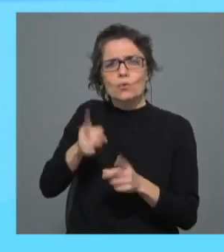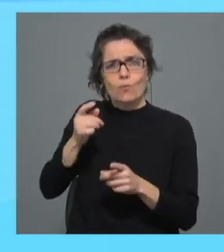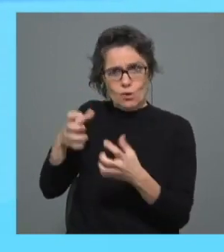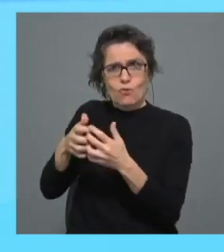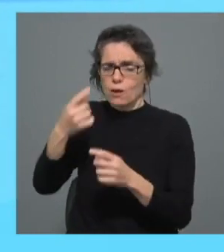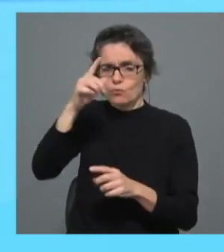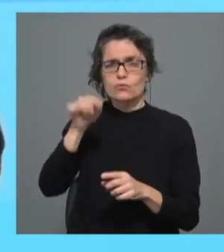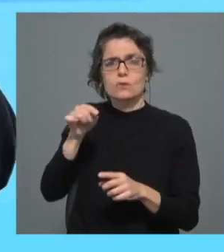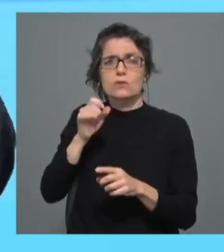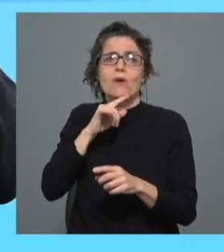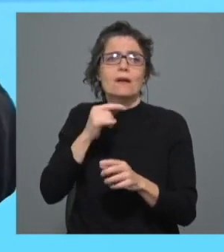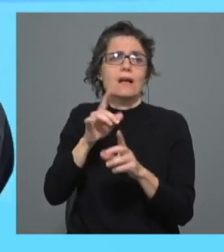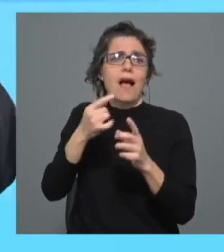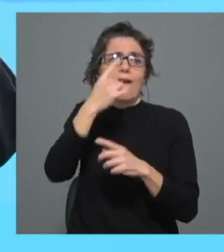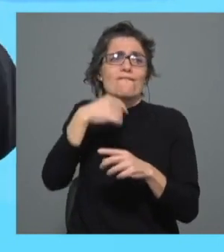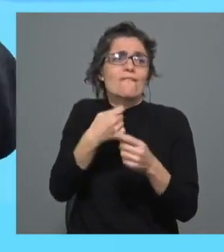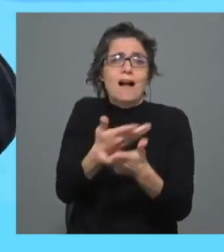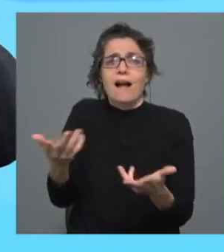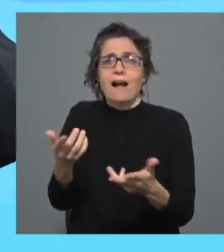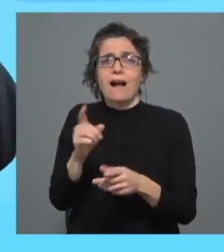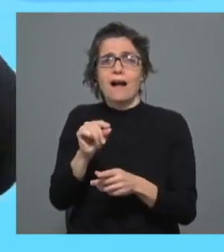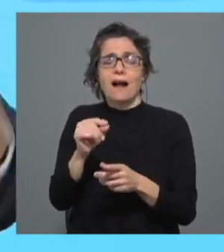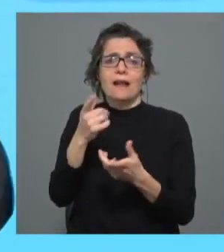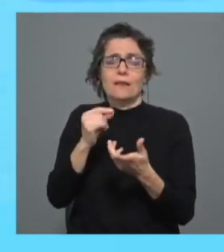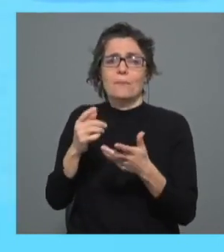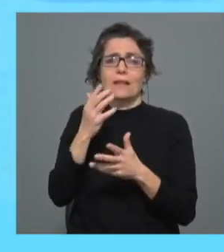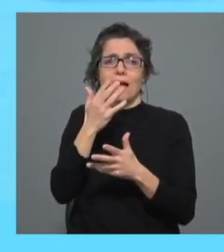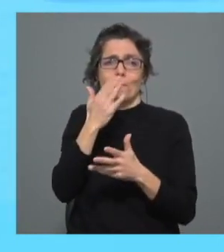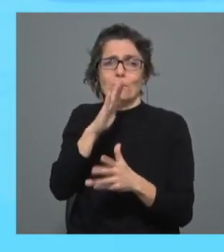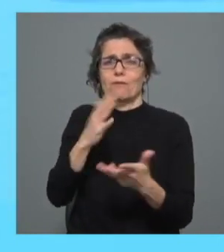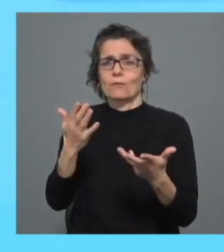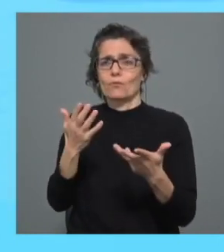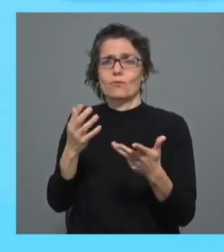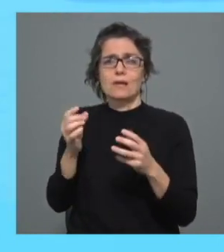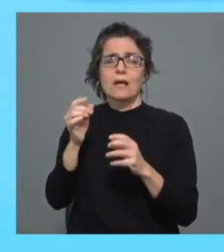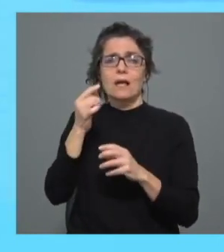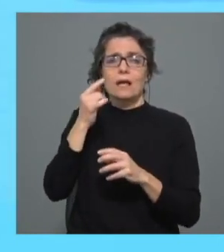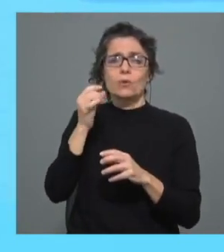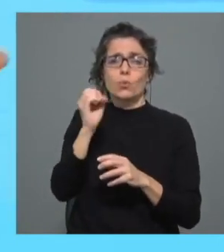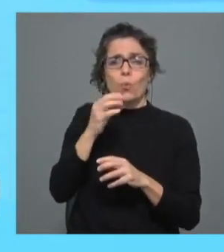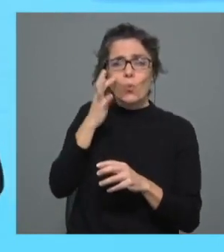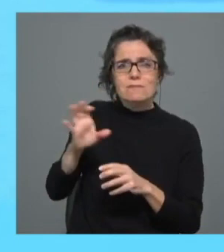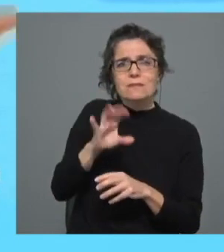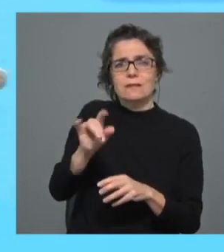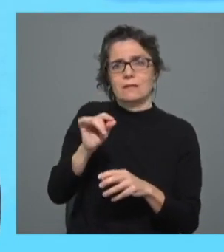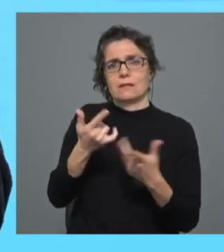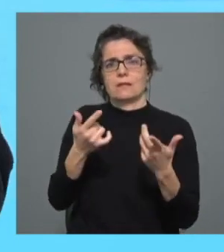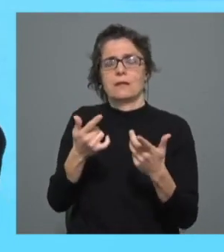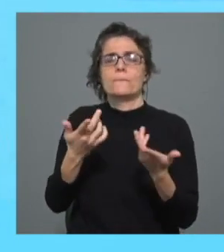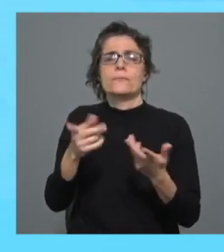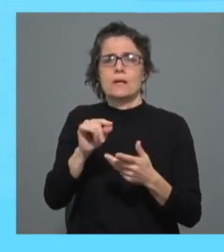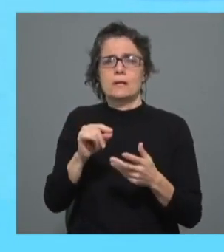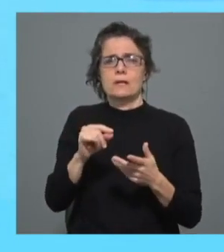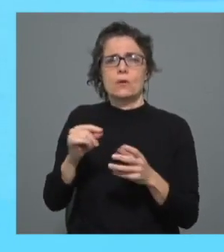conduta política da Ucrânia e na conduta política do Ocidente no sentido geral. Leia-se da NATO, da União Europeia, da relação transatlântica, muito